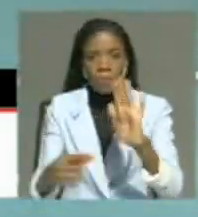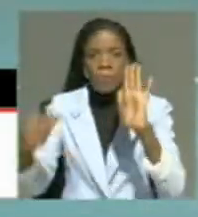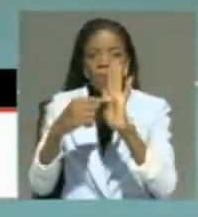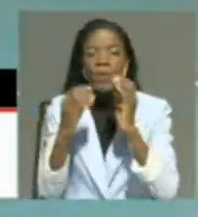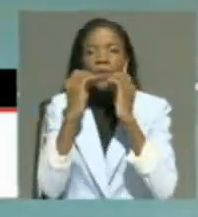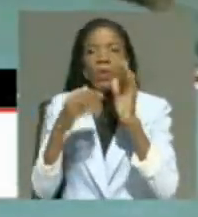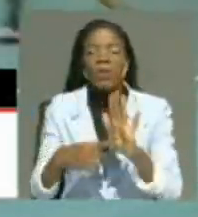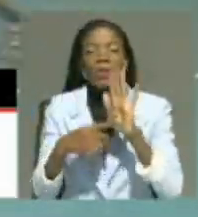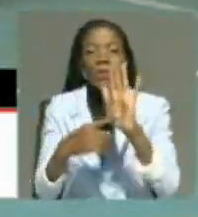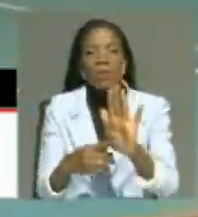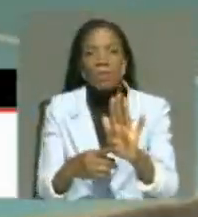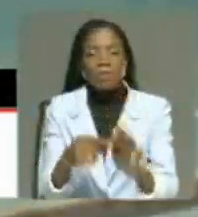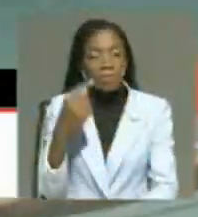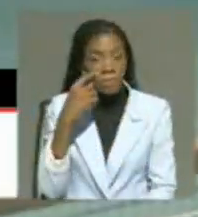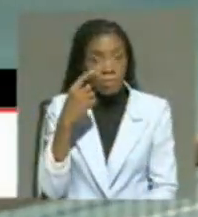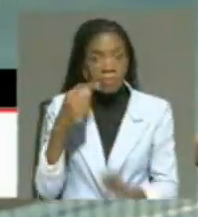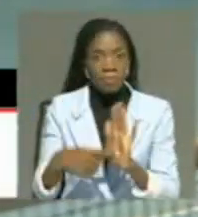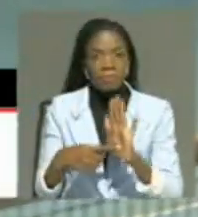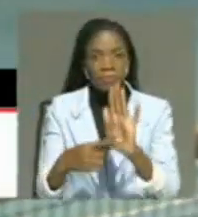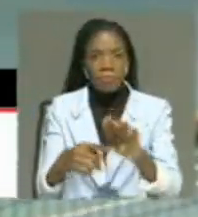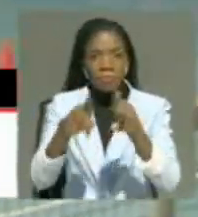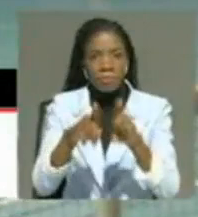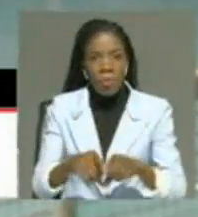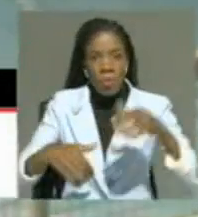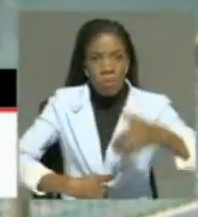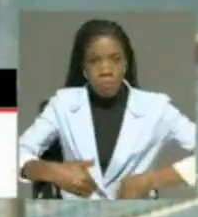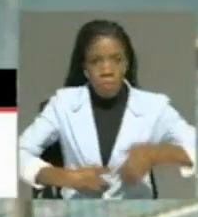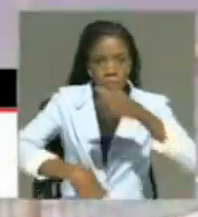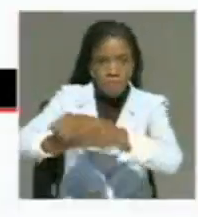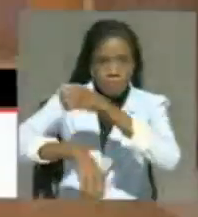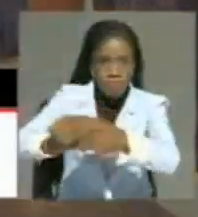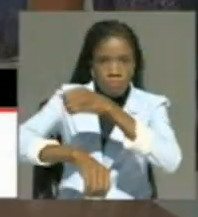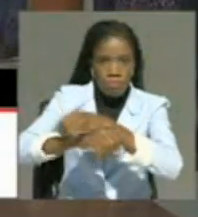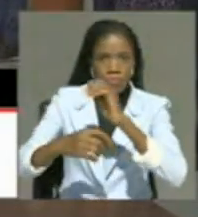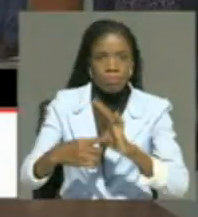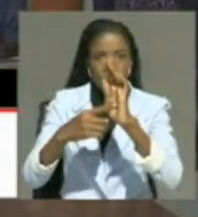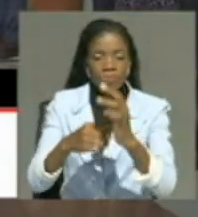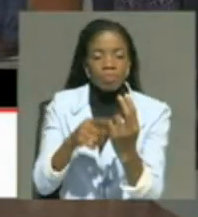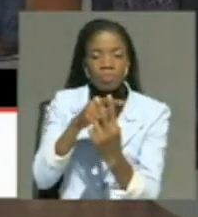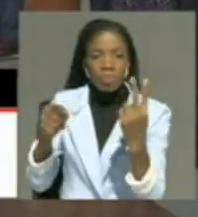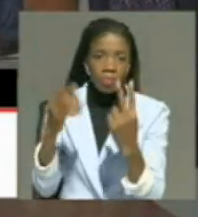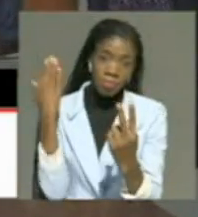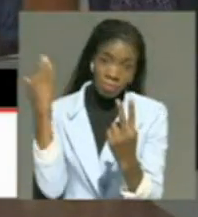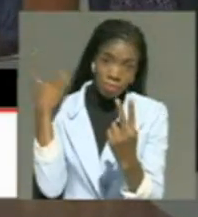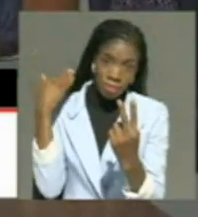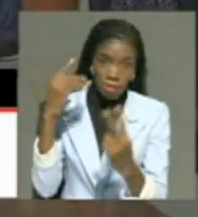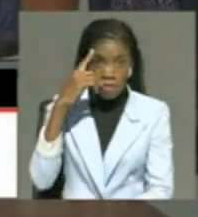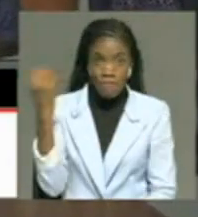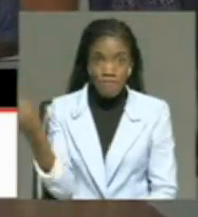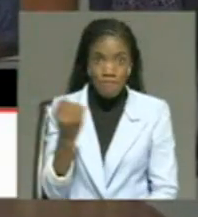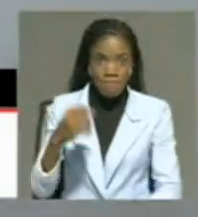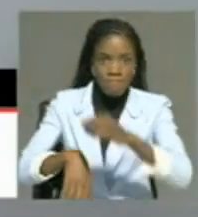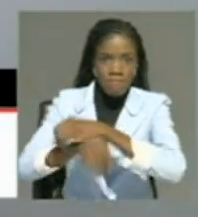vida reservar o cadeirão da pasta ministerial da Juventude e dos Esportes para as duas antigas estrelas do handball